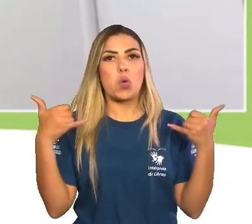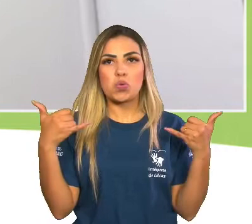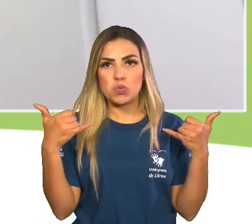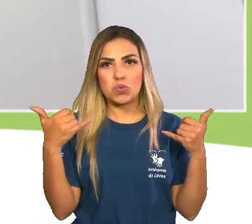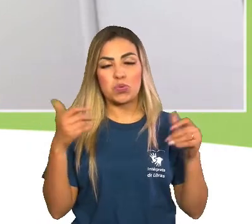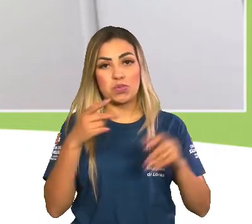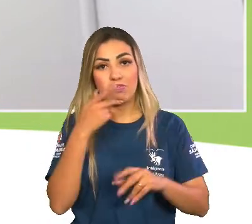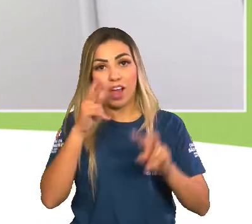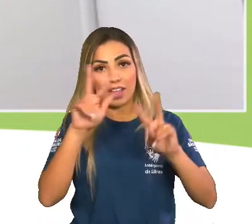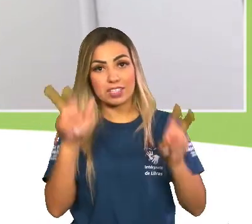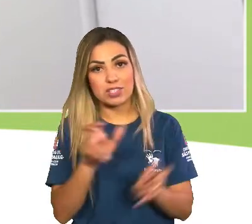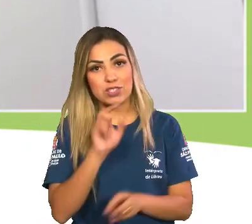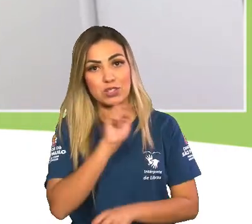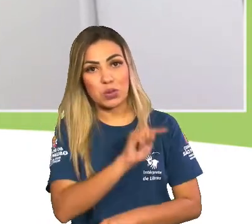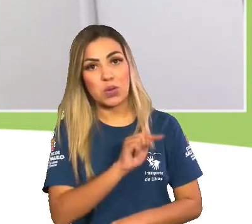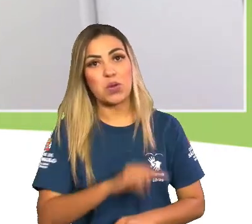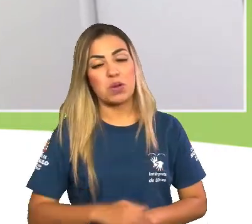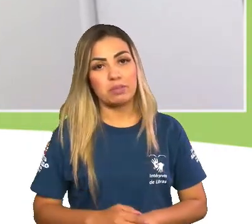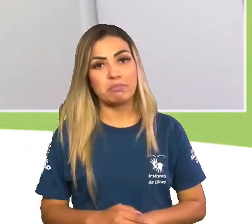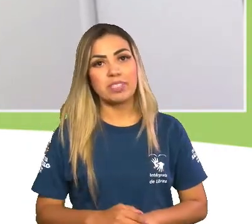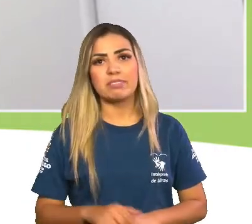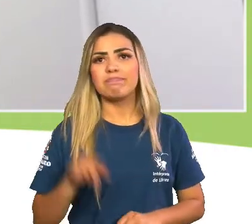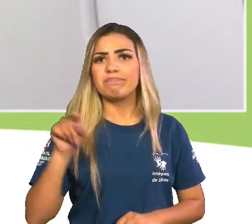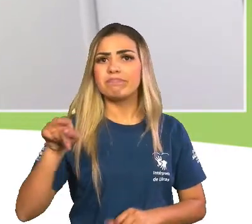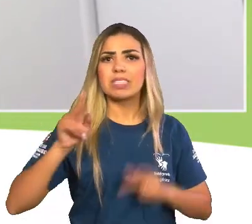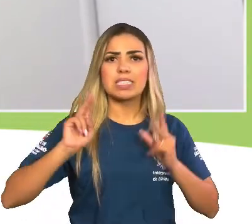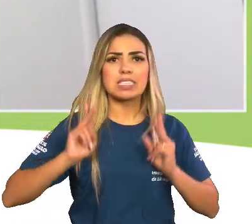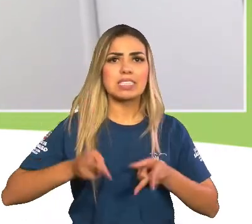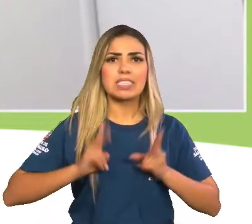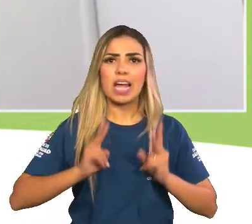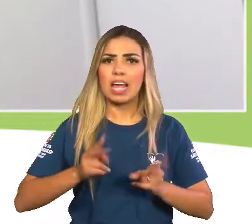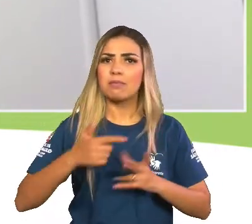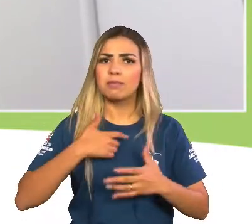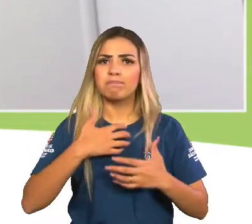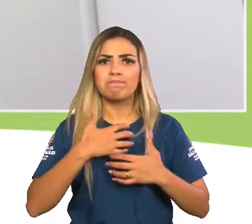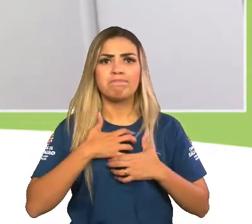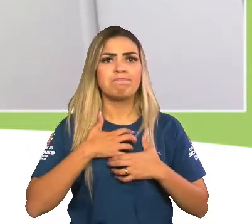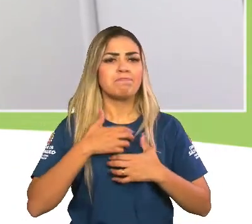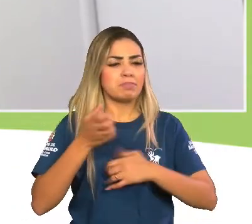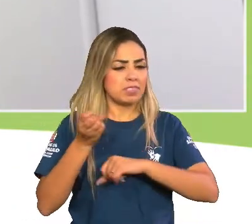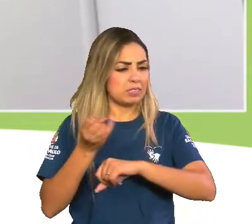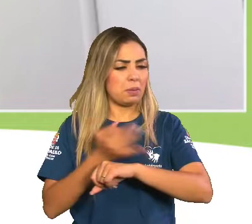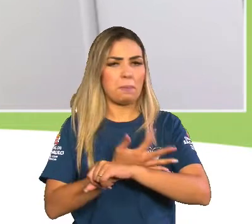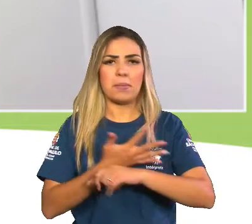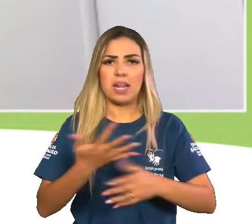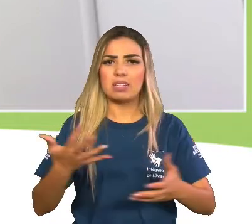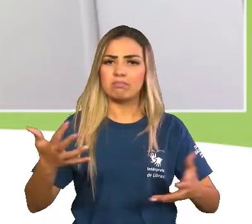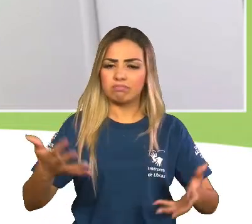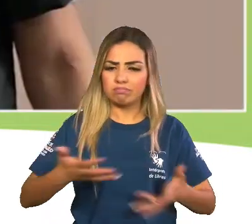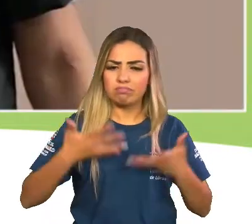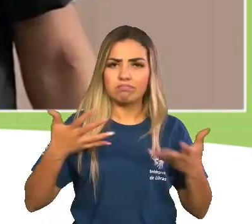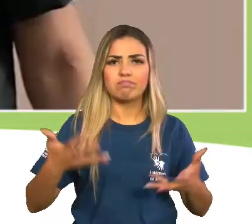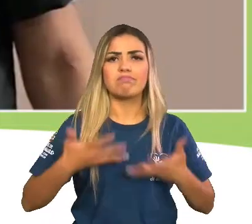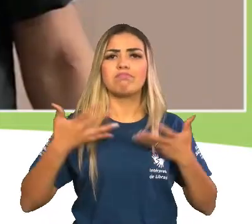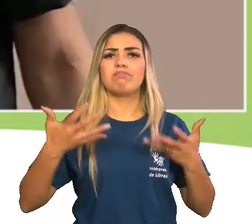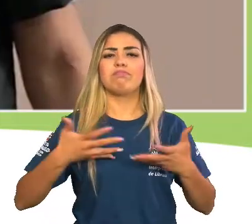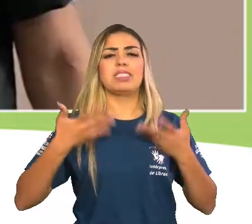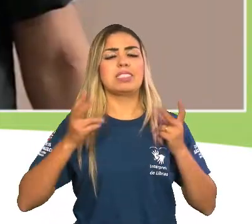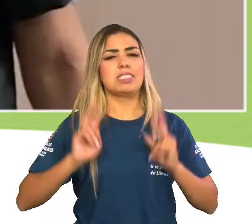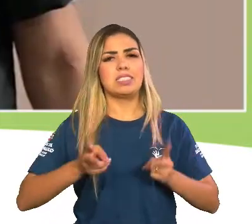sobre ele. Ele que desde sempre foi minha inspiração, com ele eu aprendi tanto